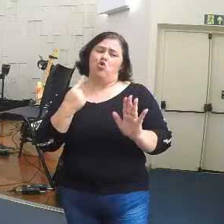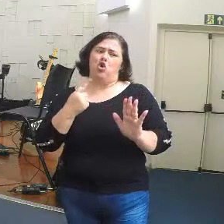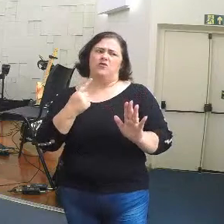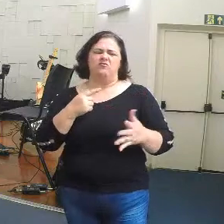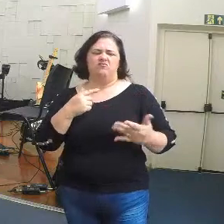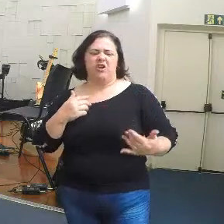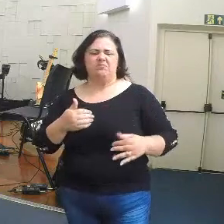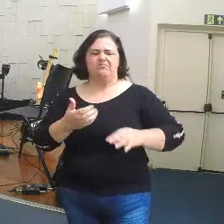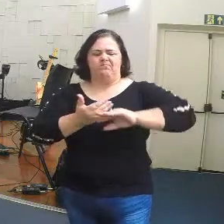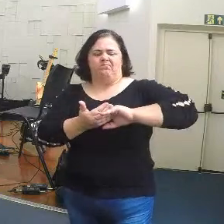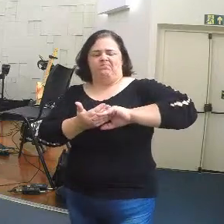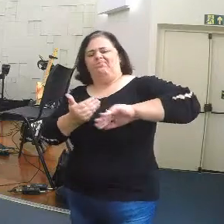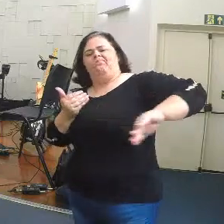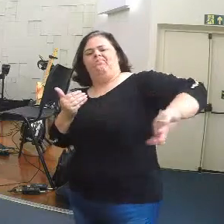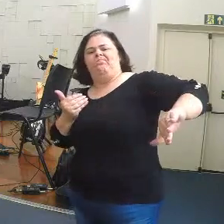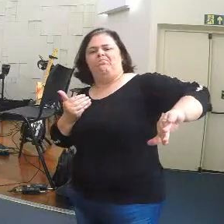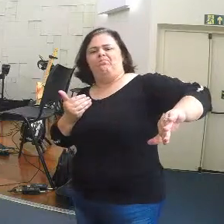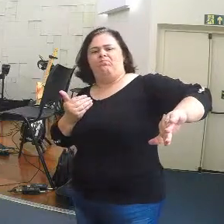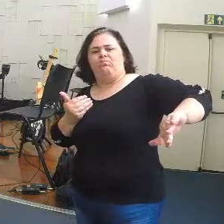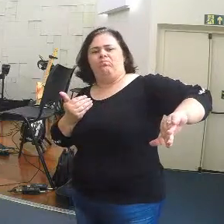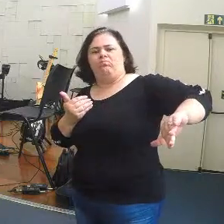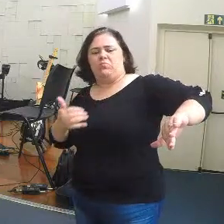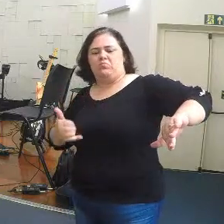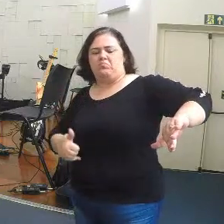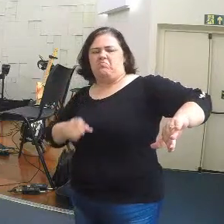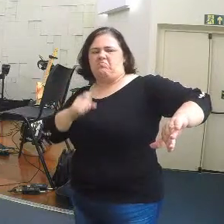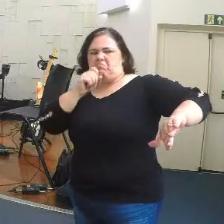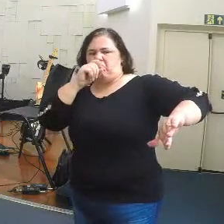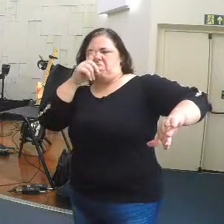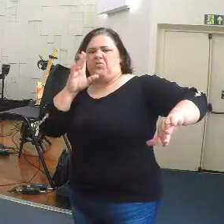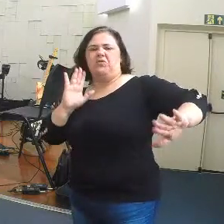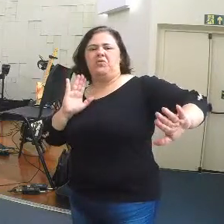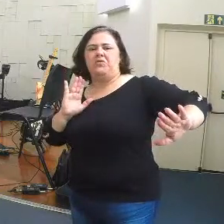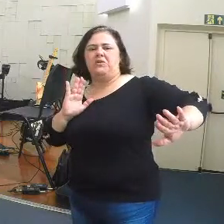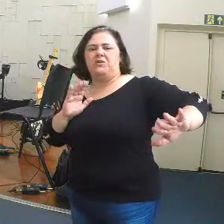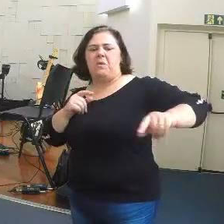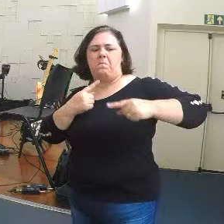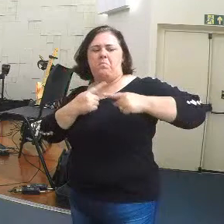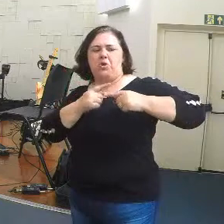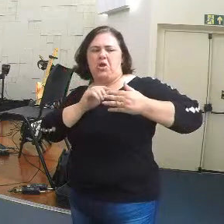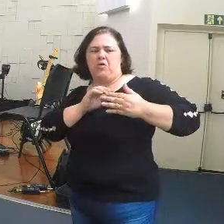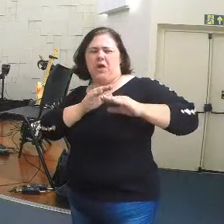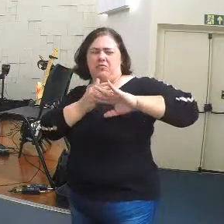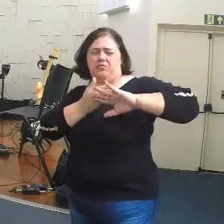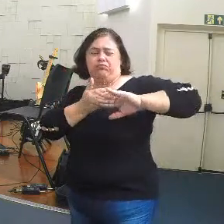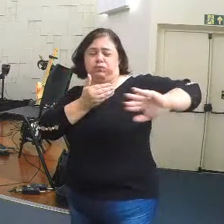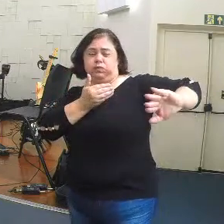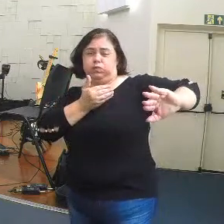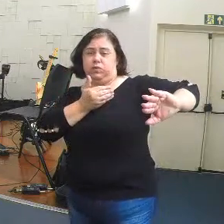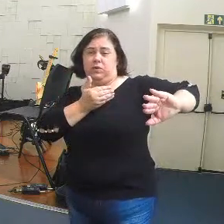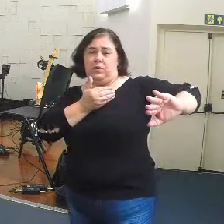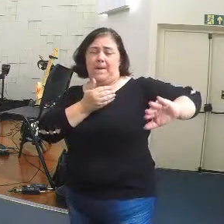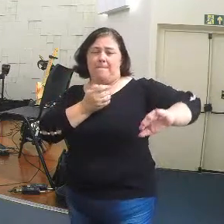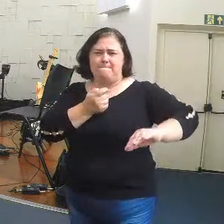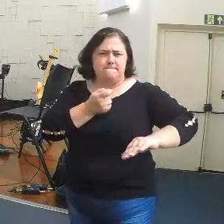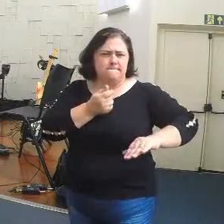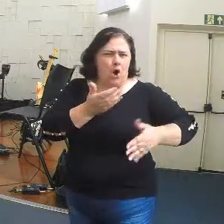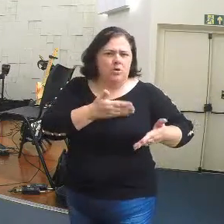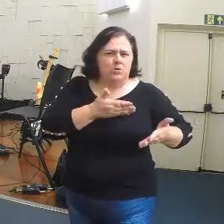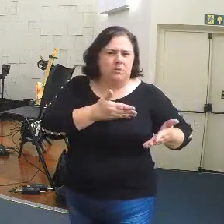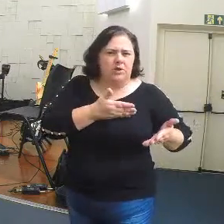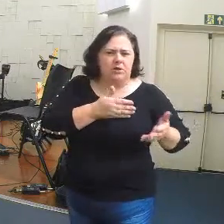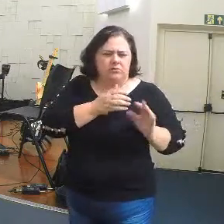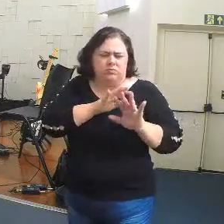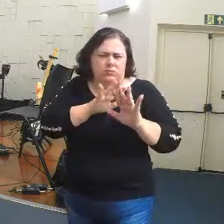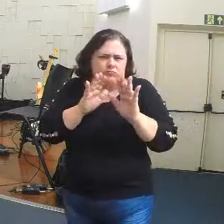egoísta, e o medo é sinônimo de egoísmo, porque você vai se proteger, você não vai se arriscar. Você vai ter poucos amigos. Ou então